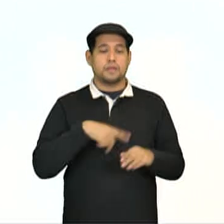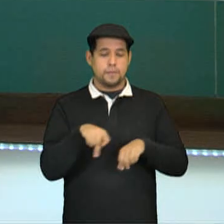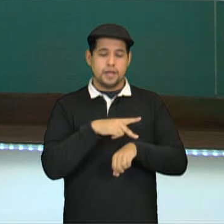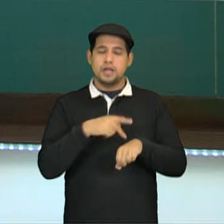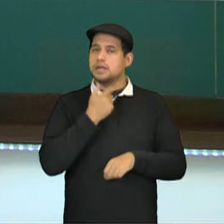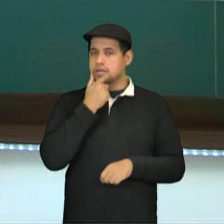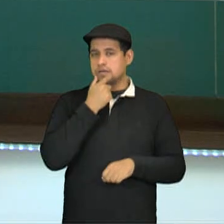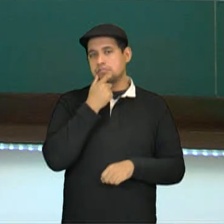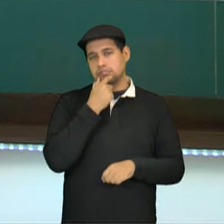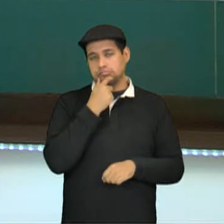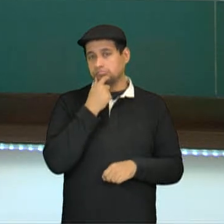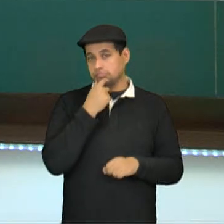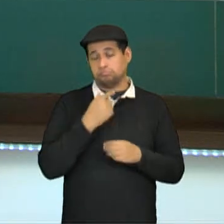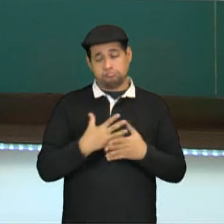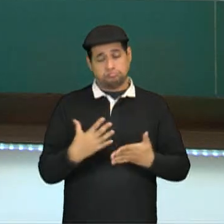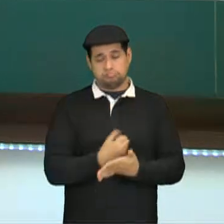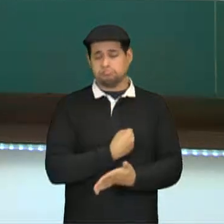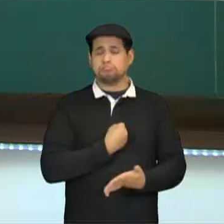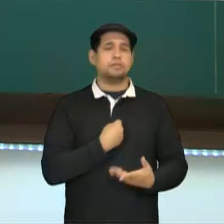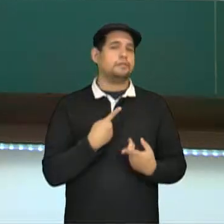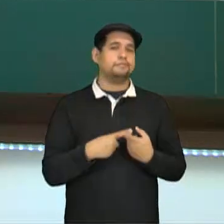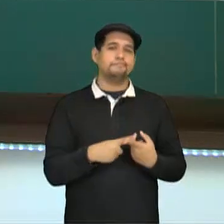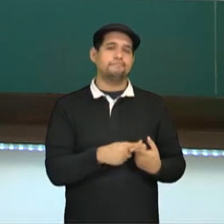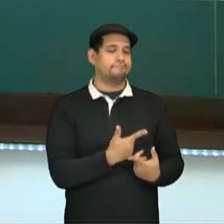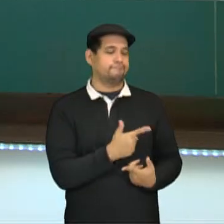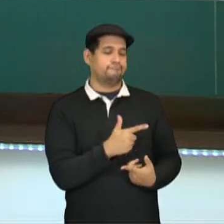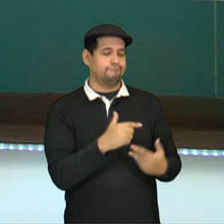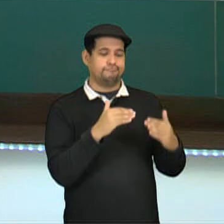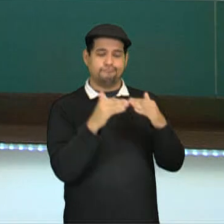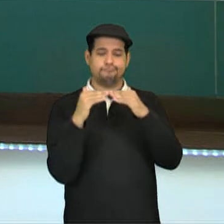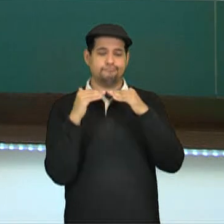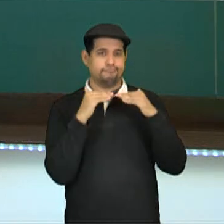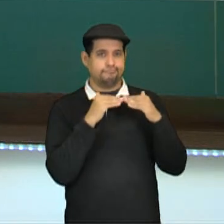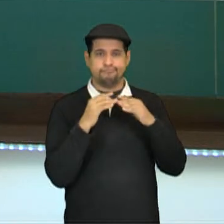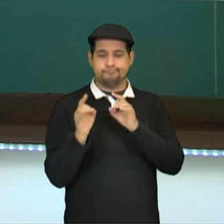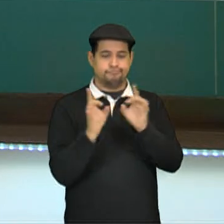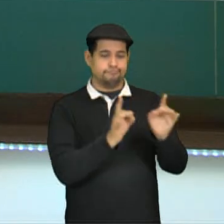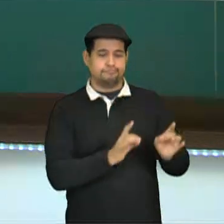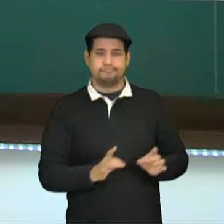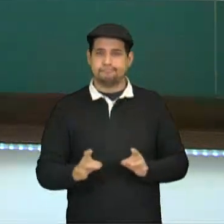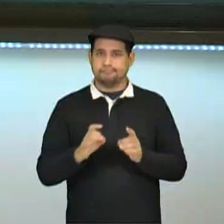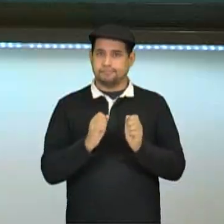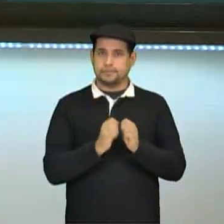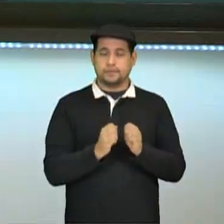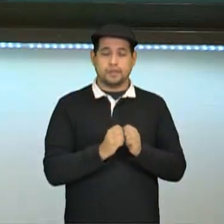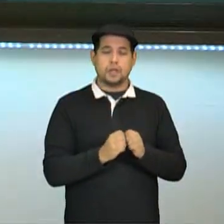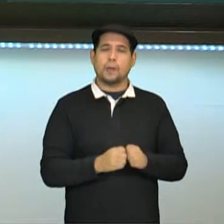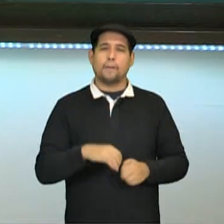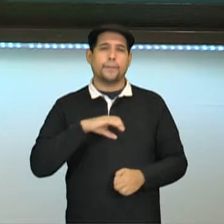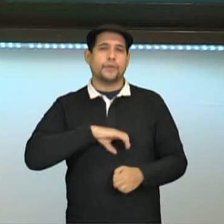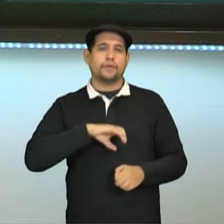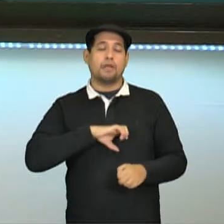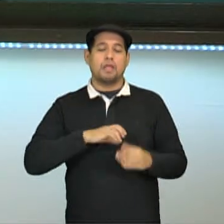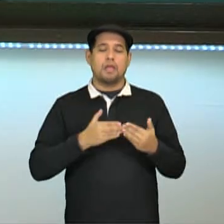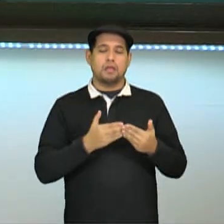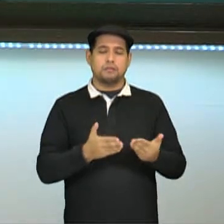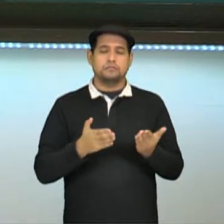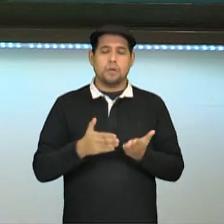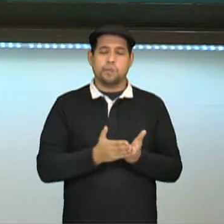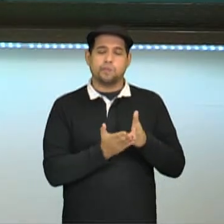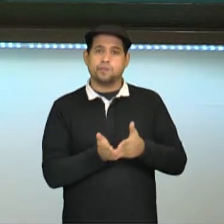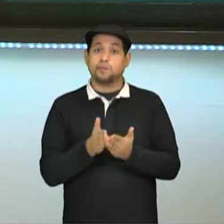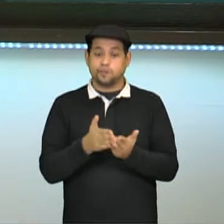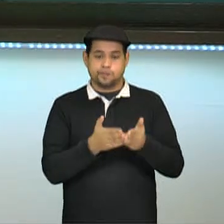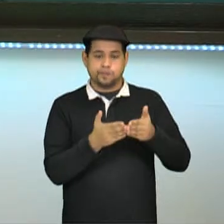vai ser beneficiada porque ela já mantinha muitos acordos comerciais com os portugueses. Essa abertura dos portos